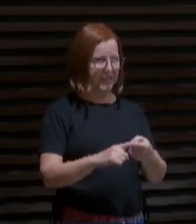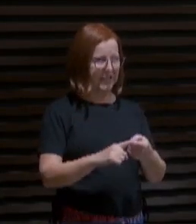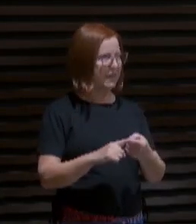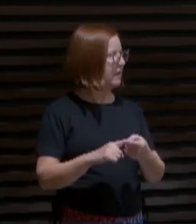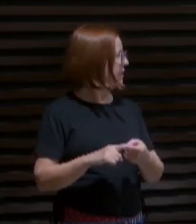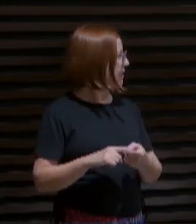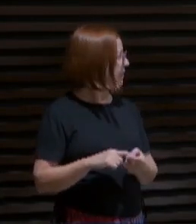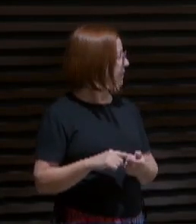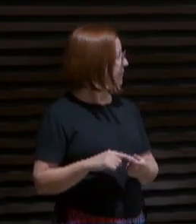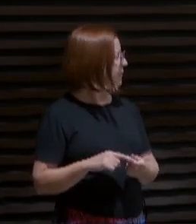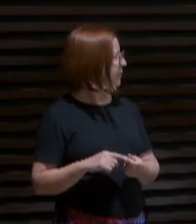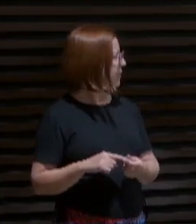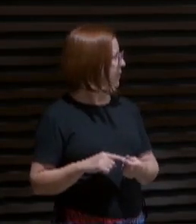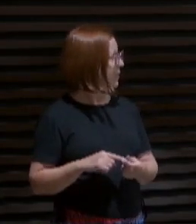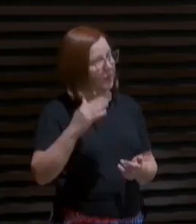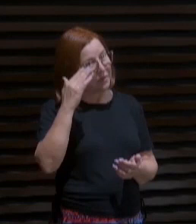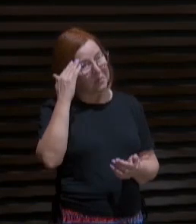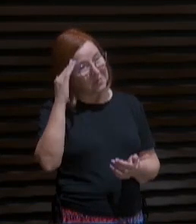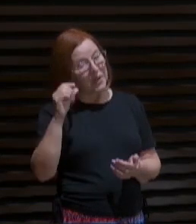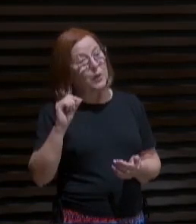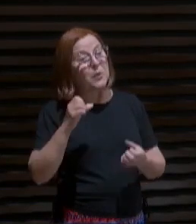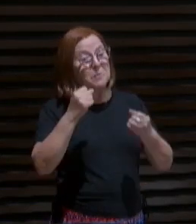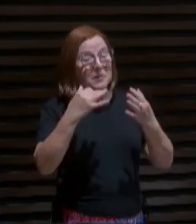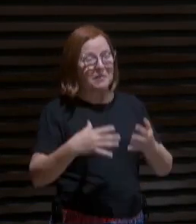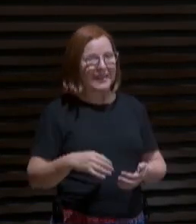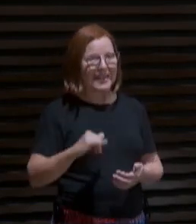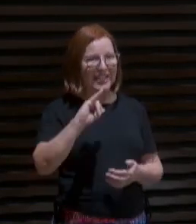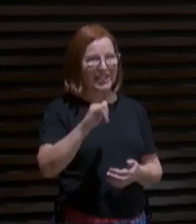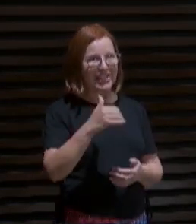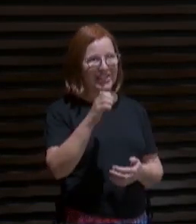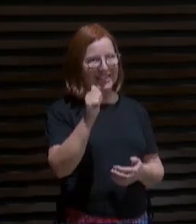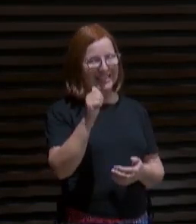não sei como é que a gente vai dizer o que é jactancioso.